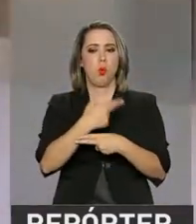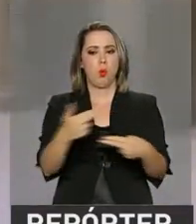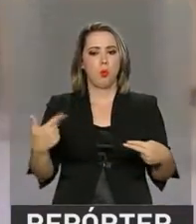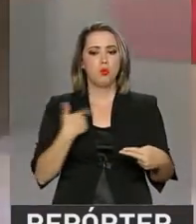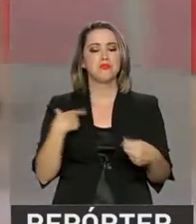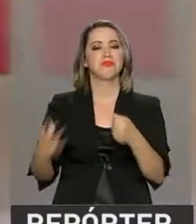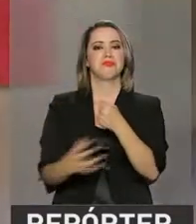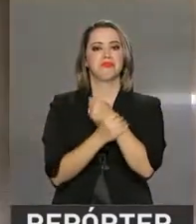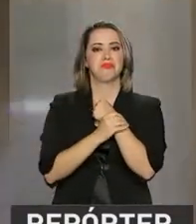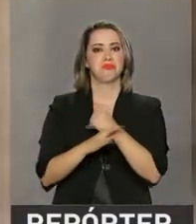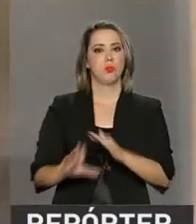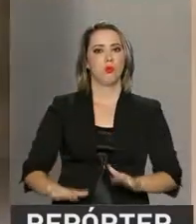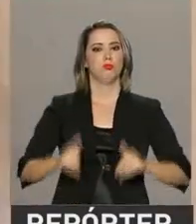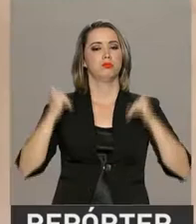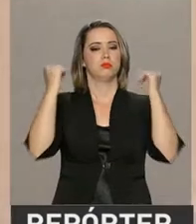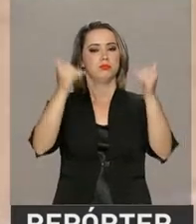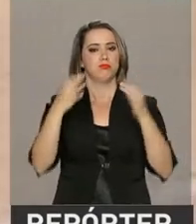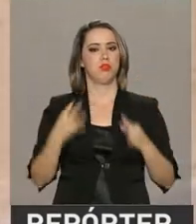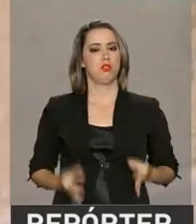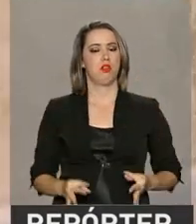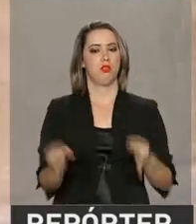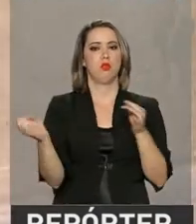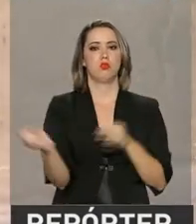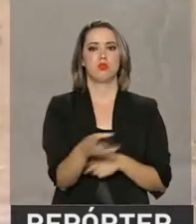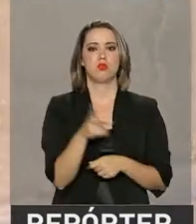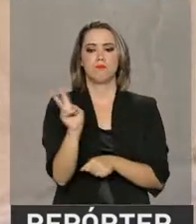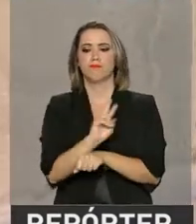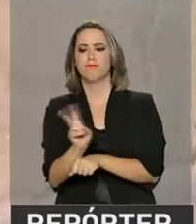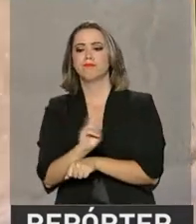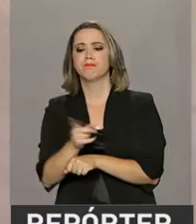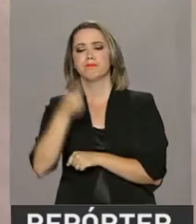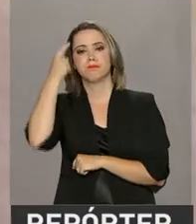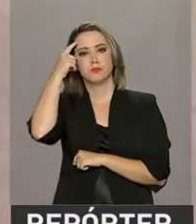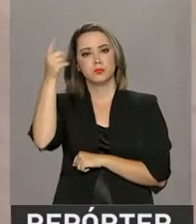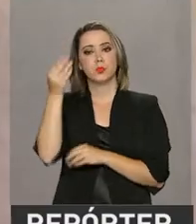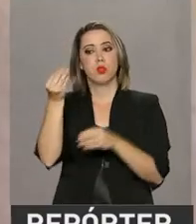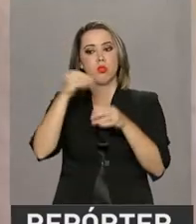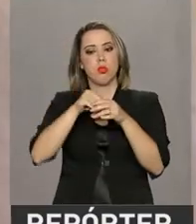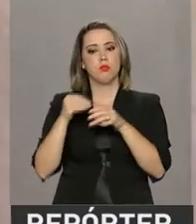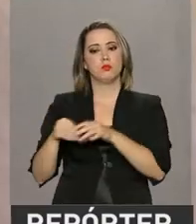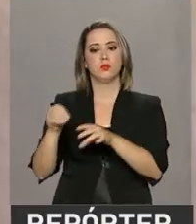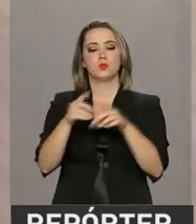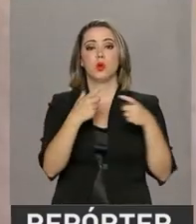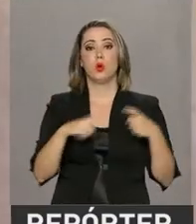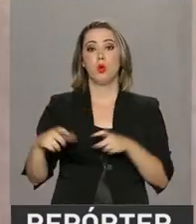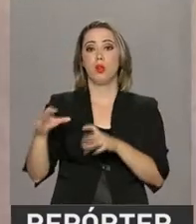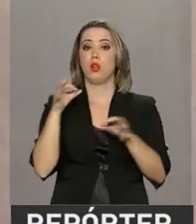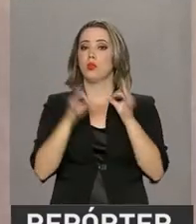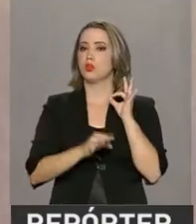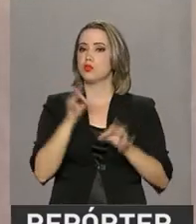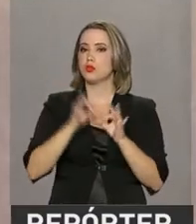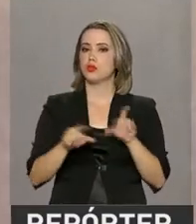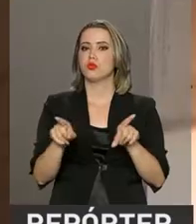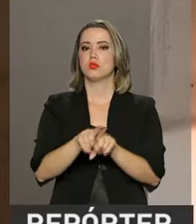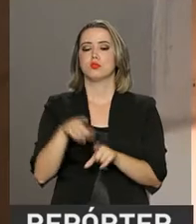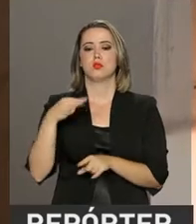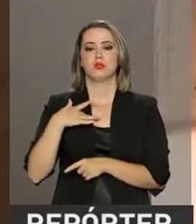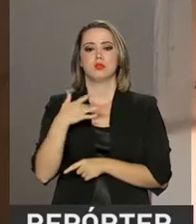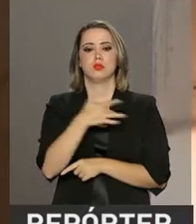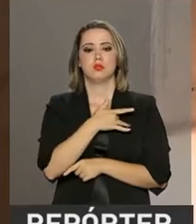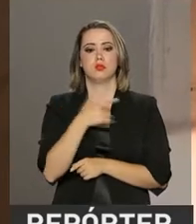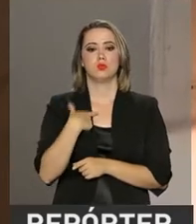de última geração salas de monitoramento e inteligência departamentos jurídico e de saúde o